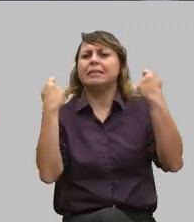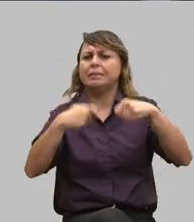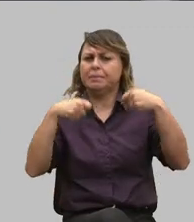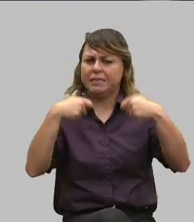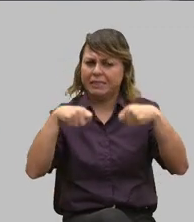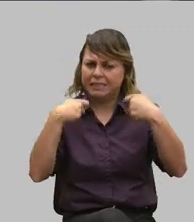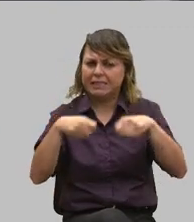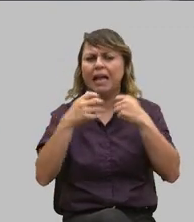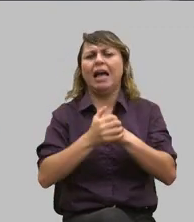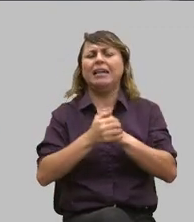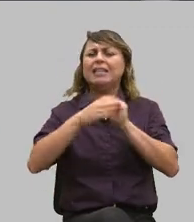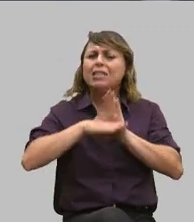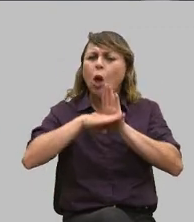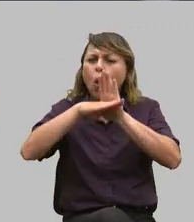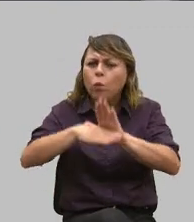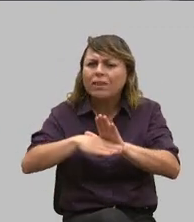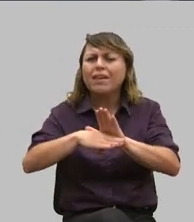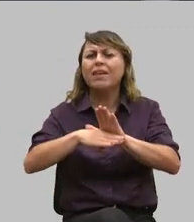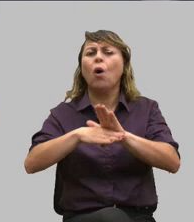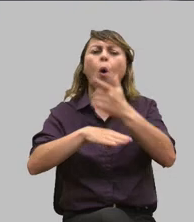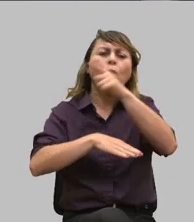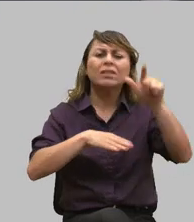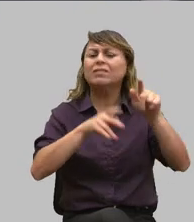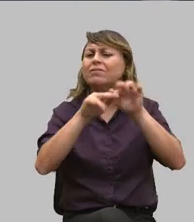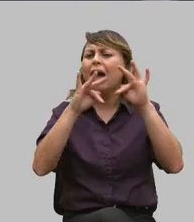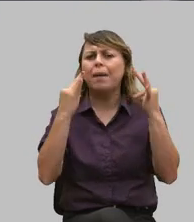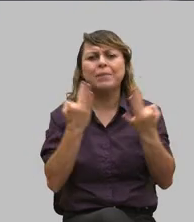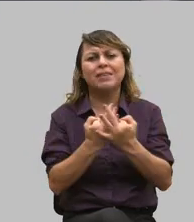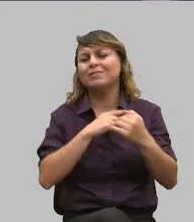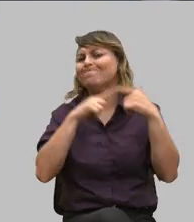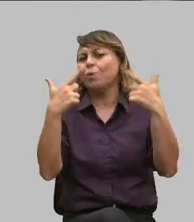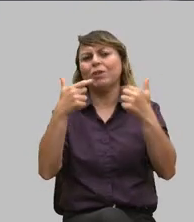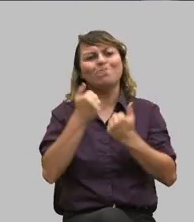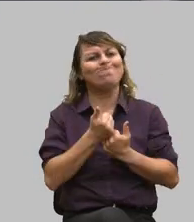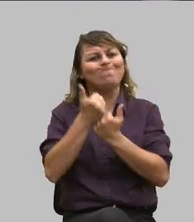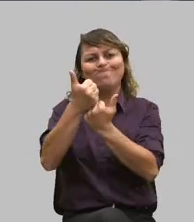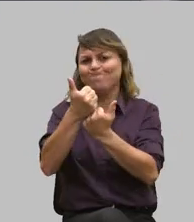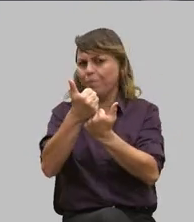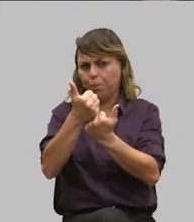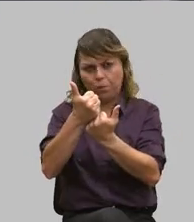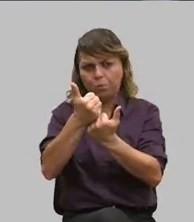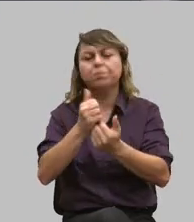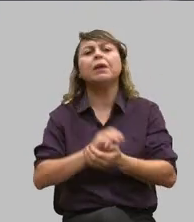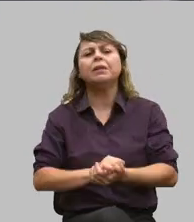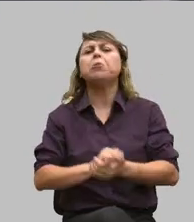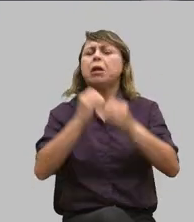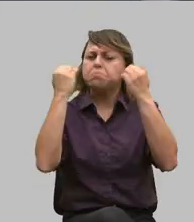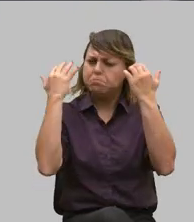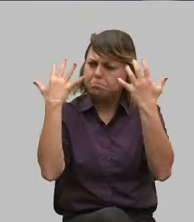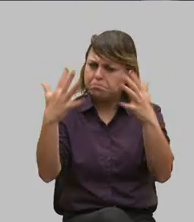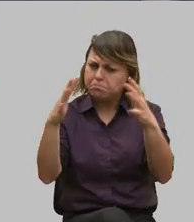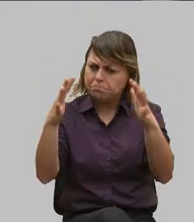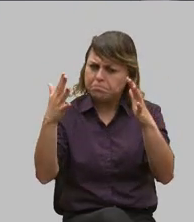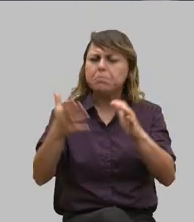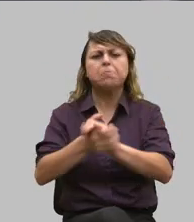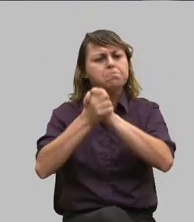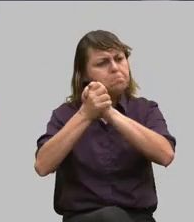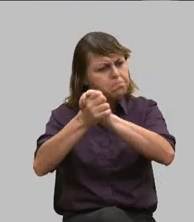desses recursos porque muitas famílias não TM esse recurso então assim é mesmo parabenizar sabe